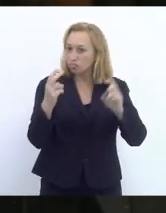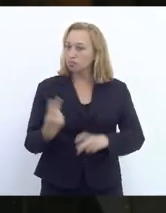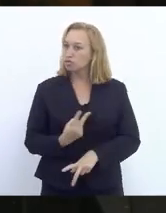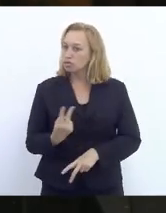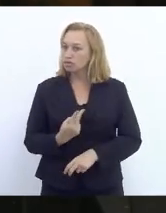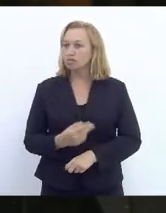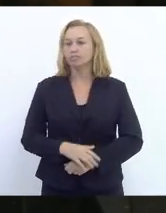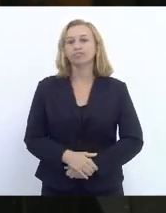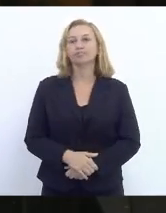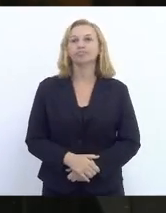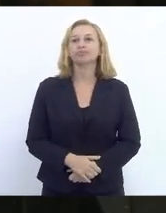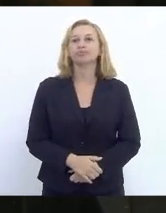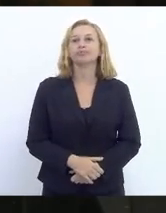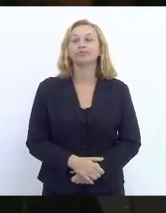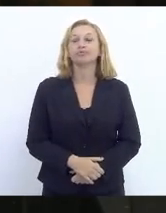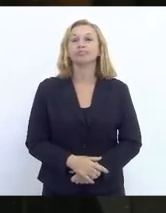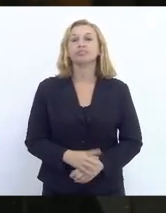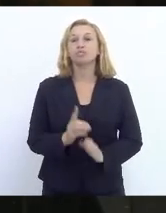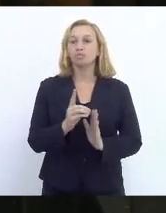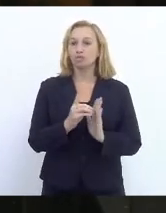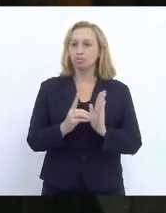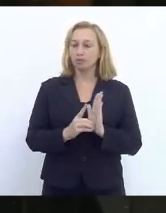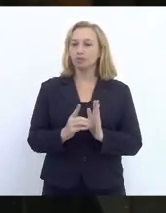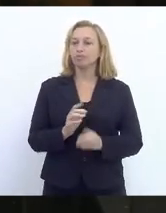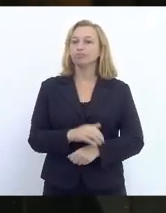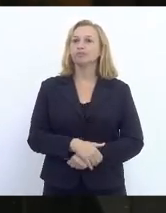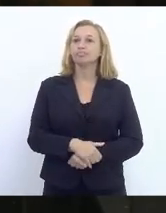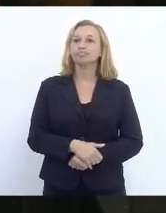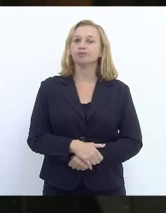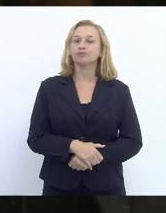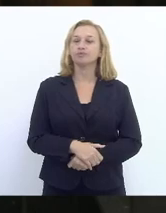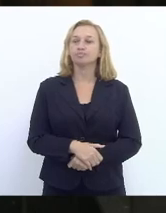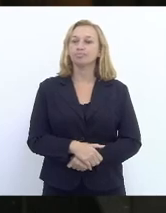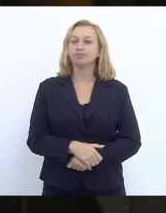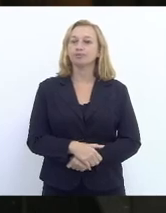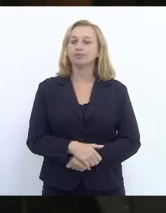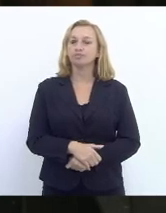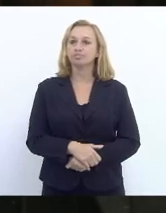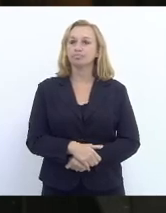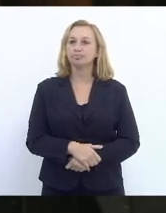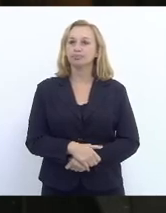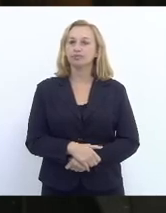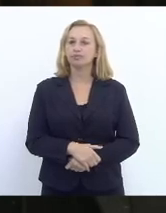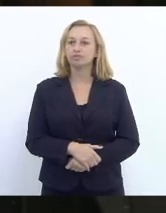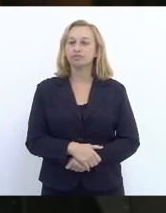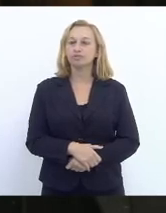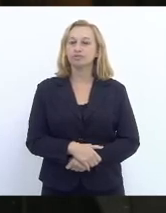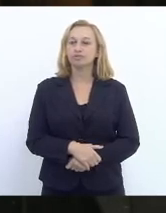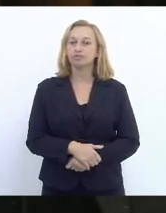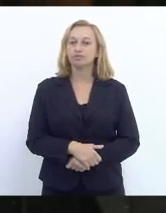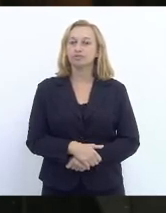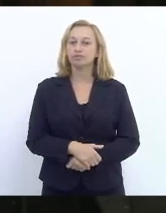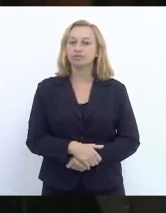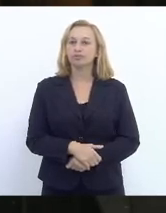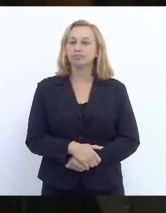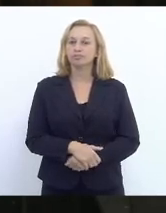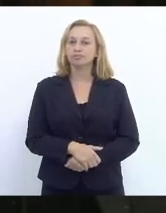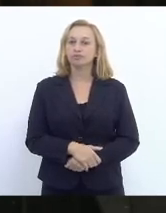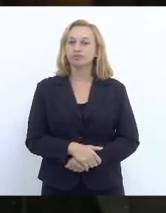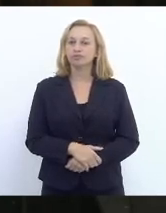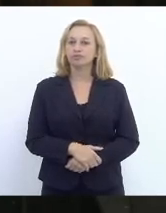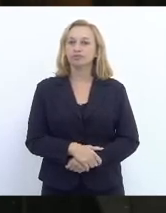Ramos e o Detran alegou que estava